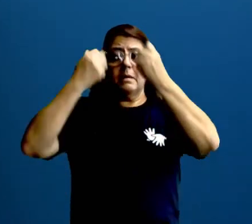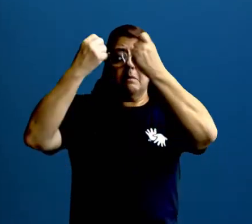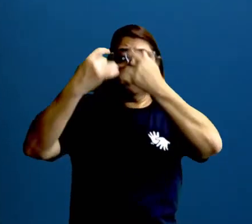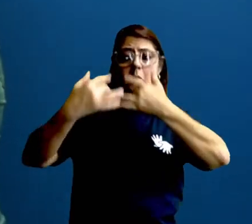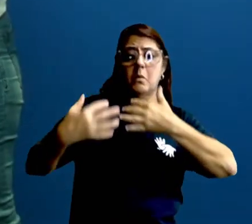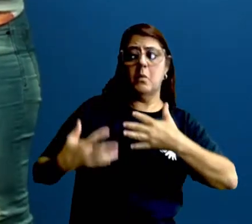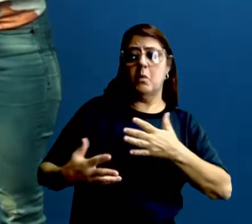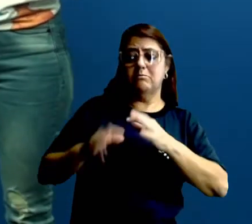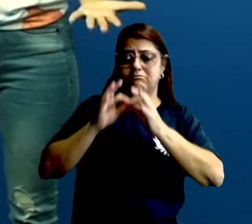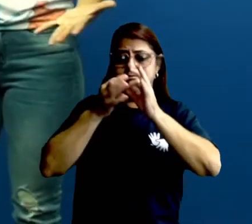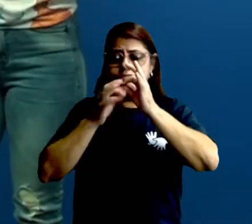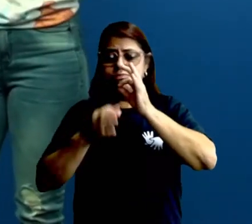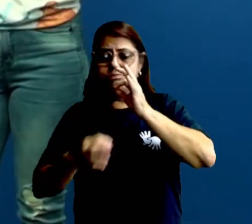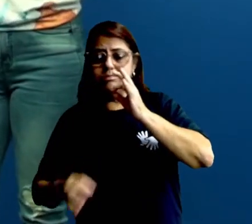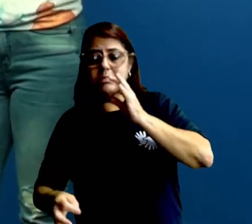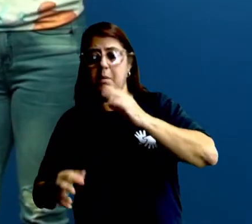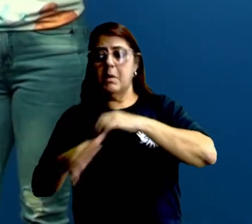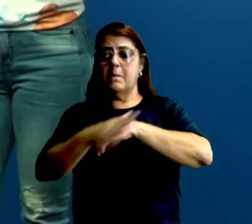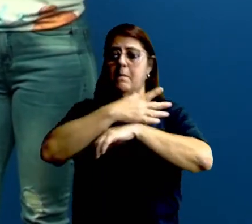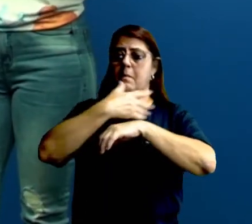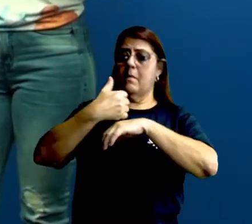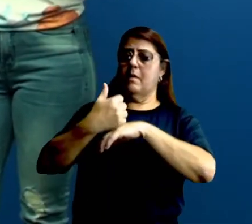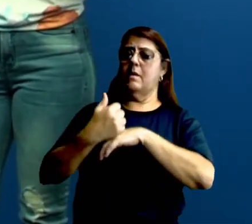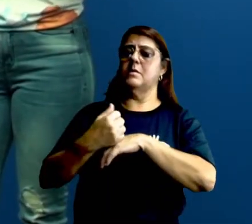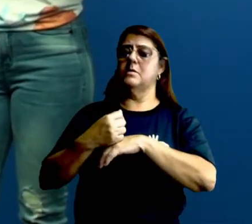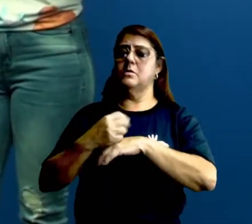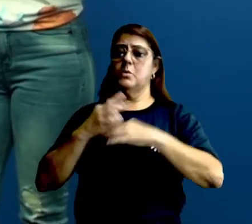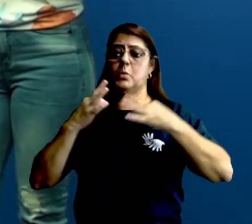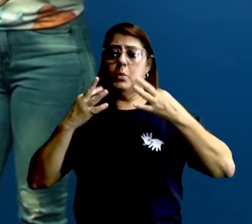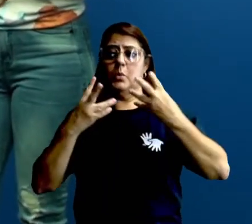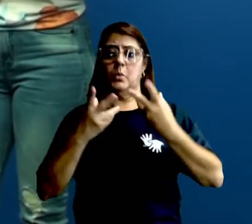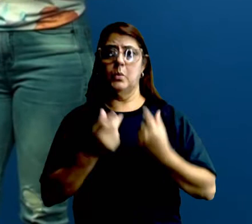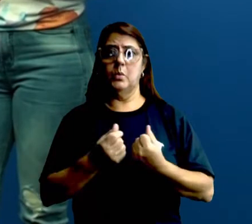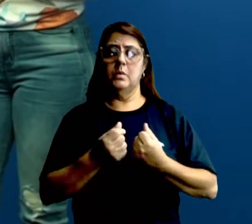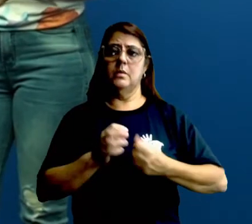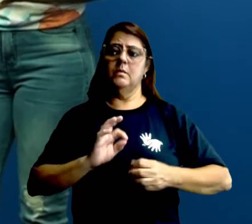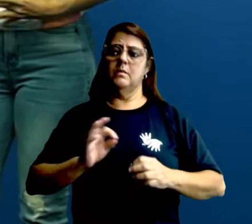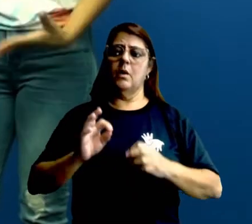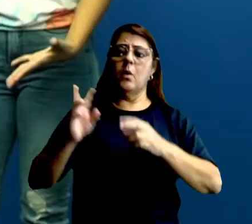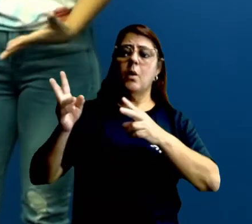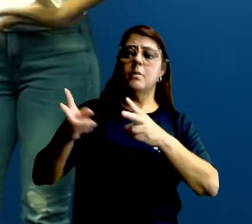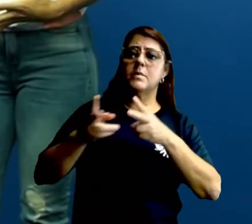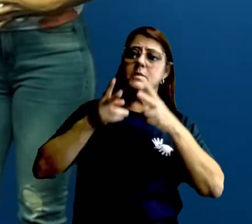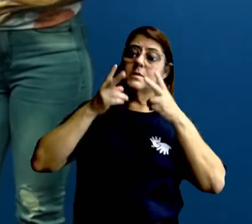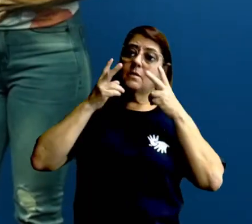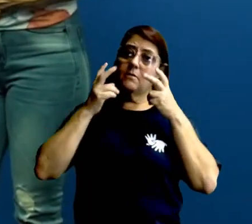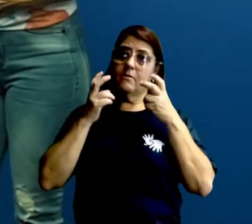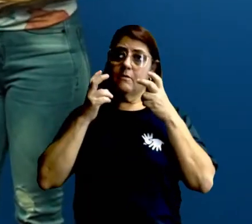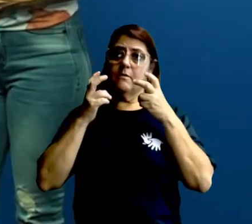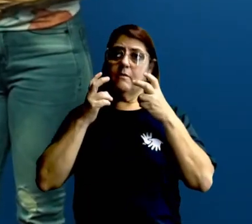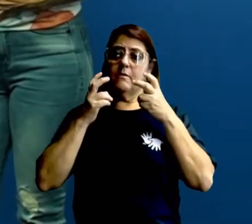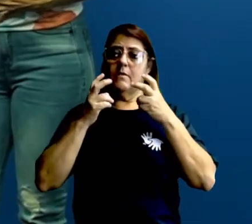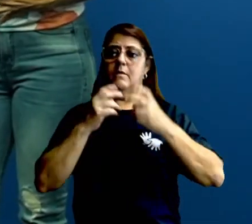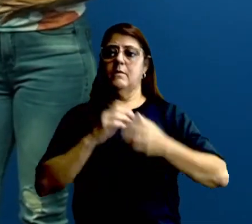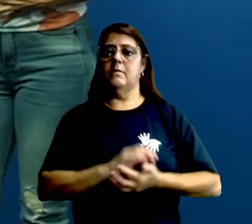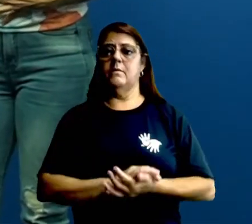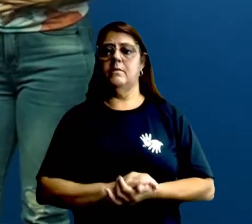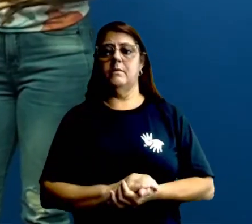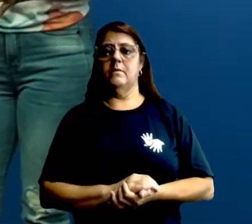esses elementos que estão numa praça são patrimônios materiais. Quando a gente vai observar